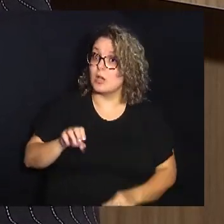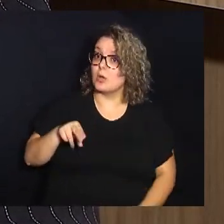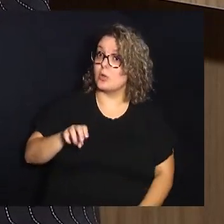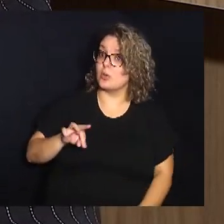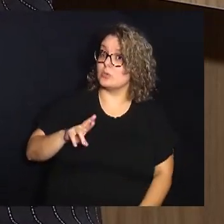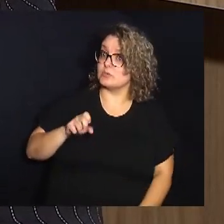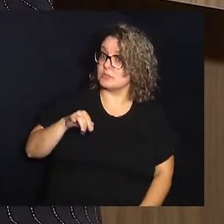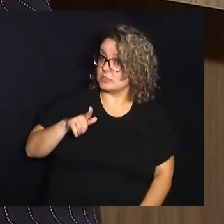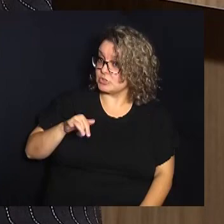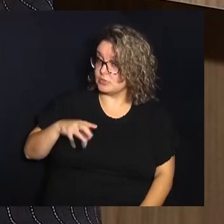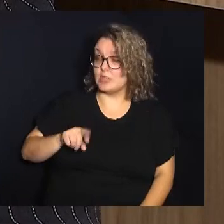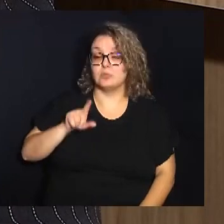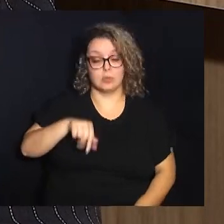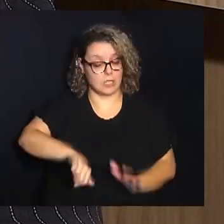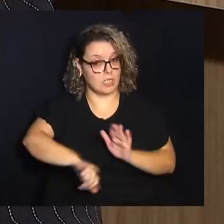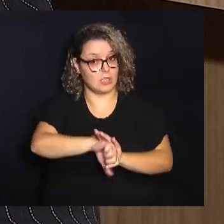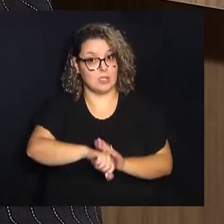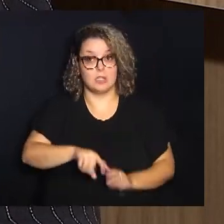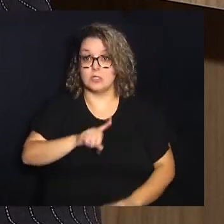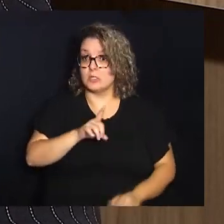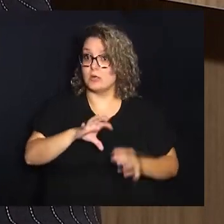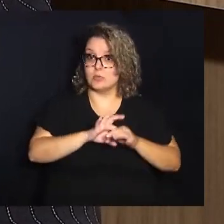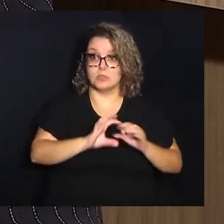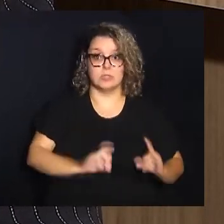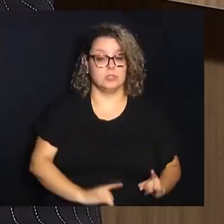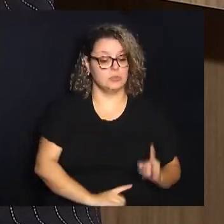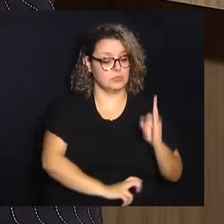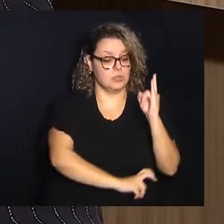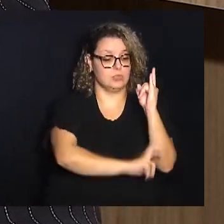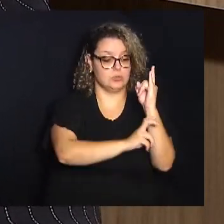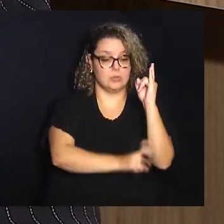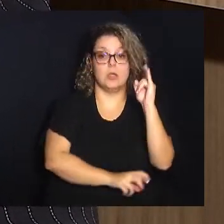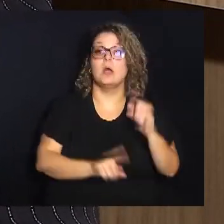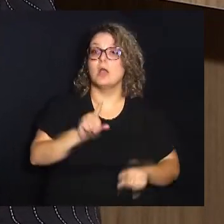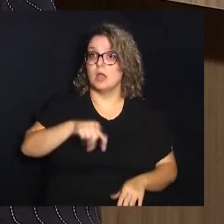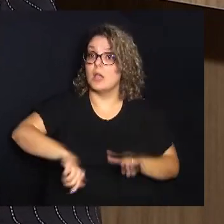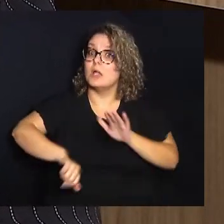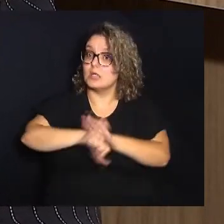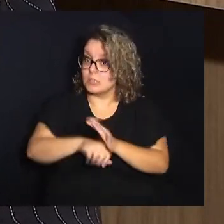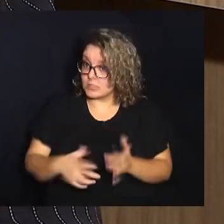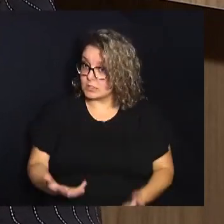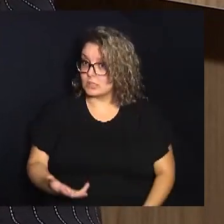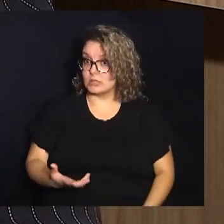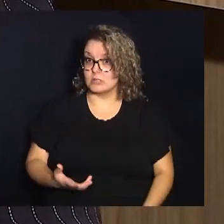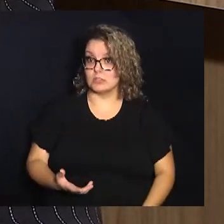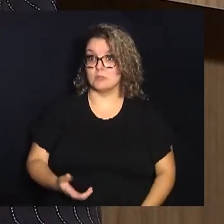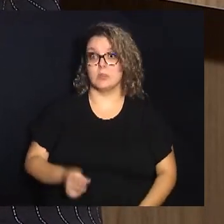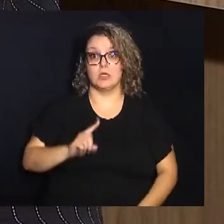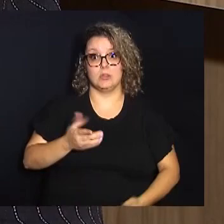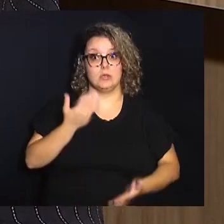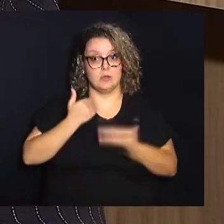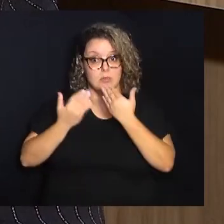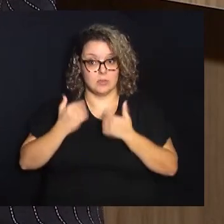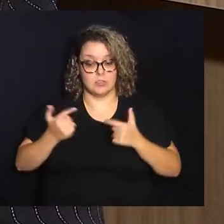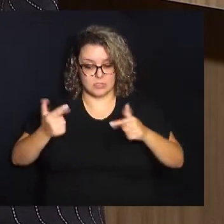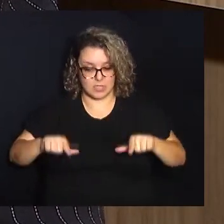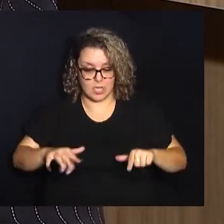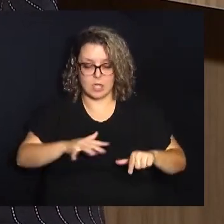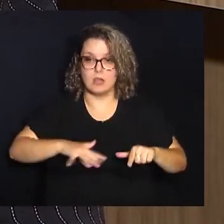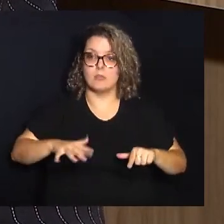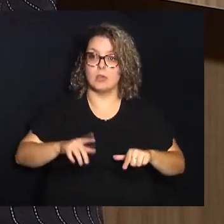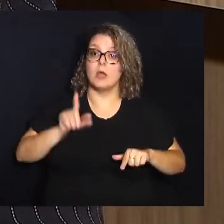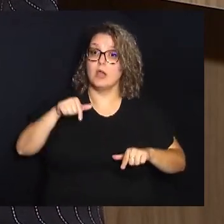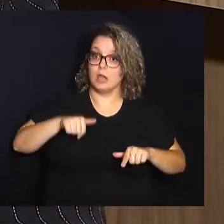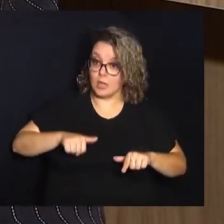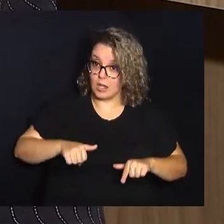constrangimento ilegal isso é crime não deixar andar no elevador também é crime eh obrigar que o animal não dar alimentação pro animal